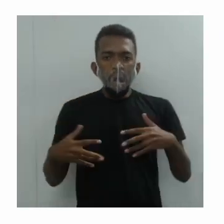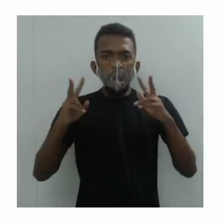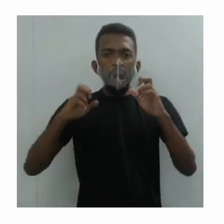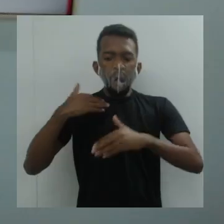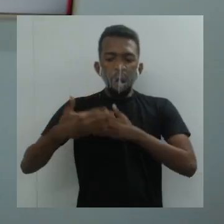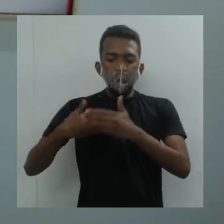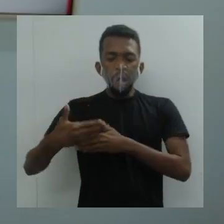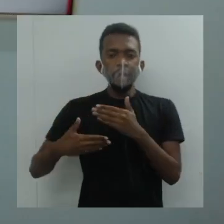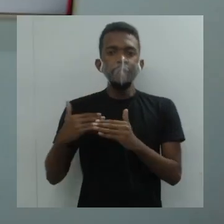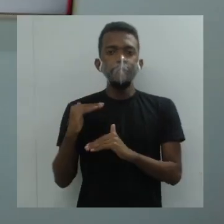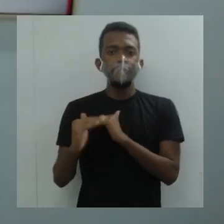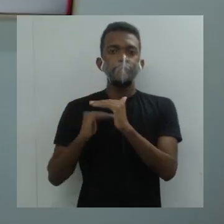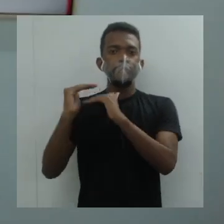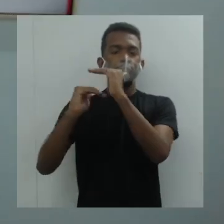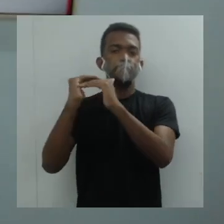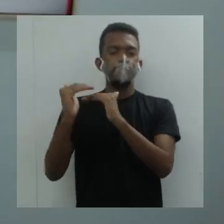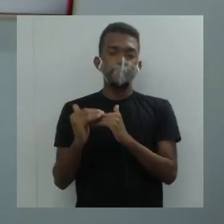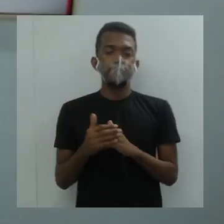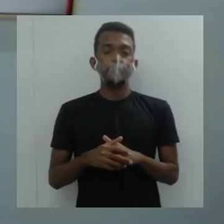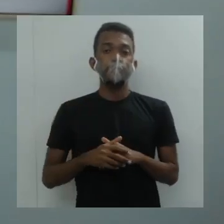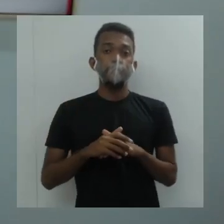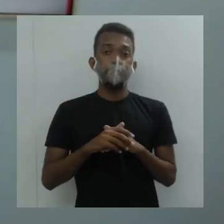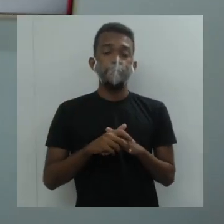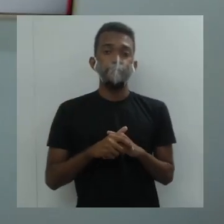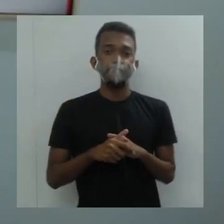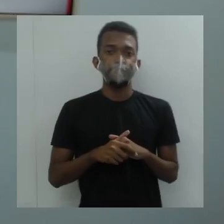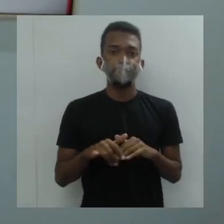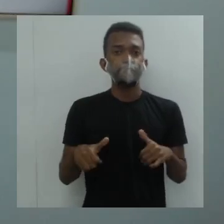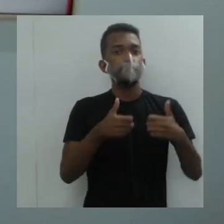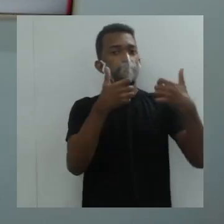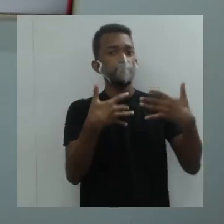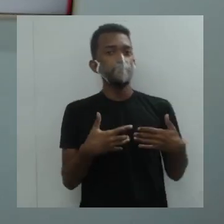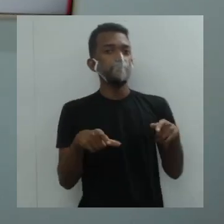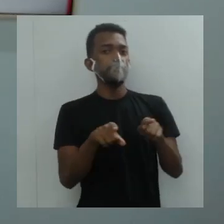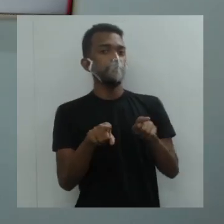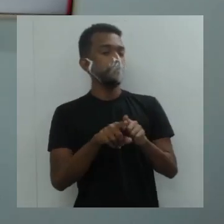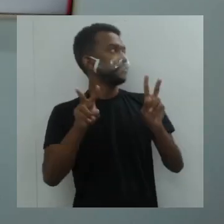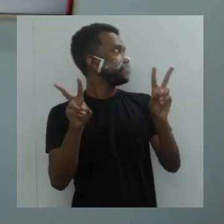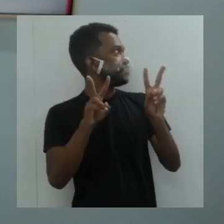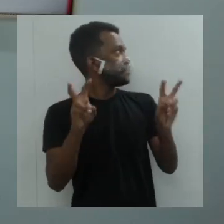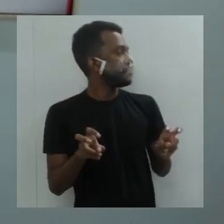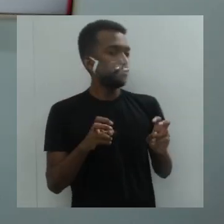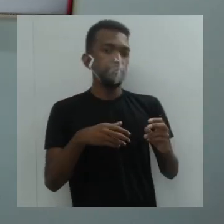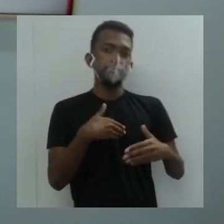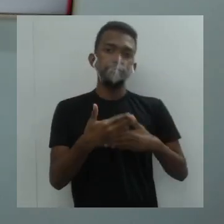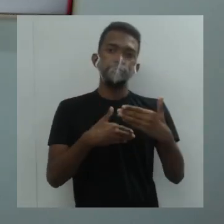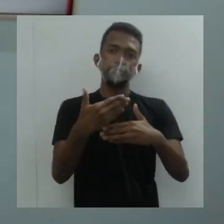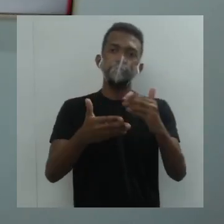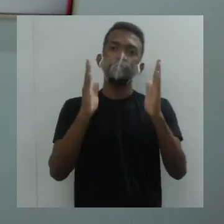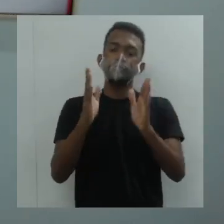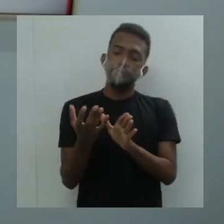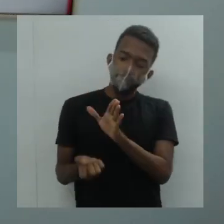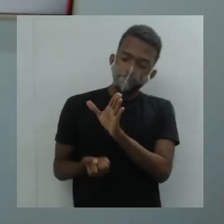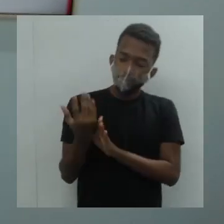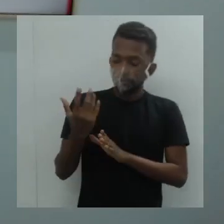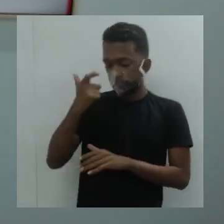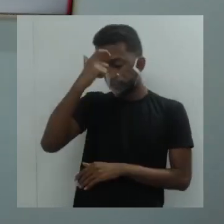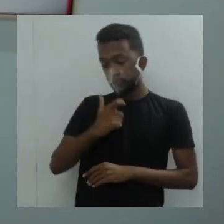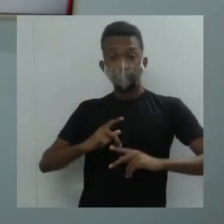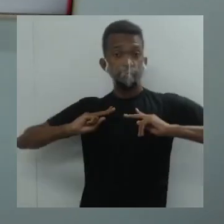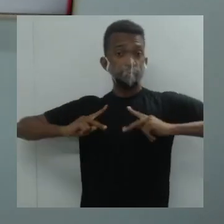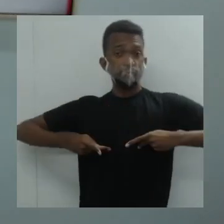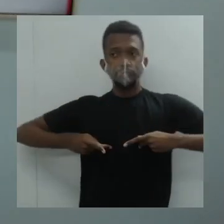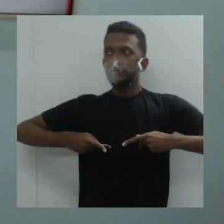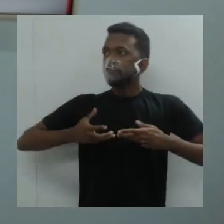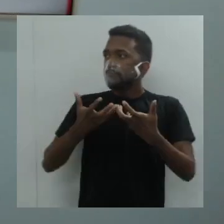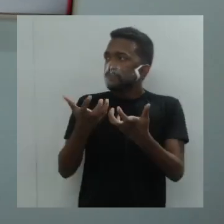desenvolvimento. Nós vamos falar de todo esse processo que levou o homem a